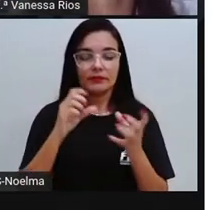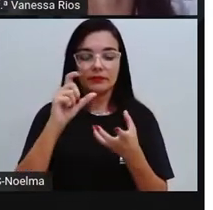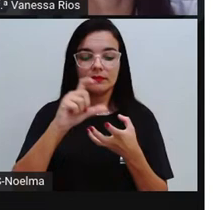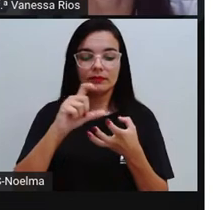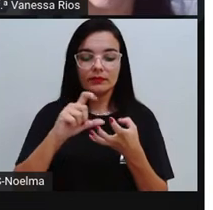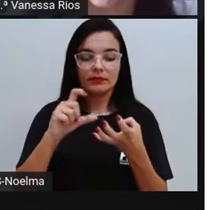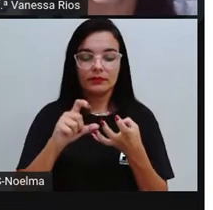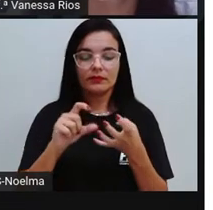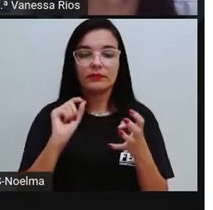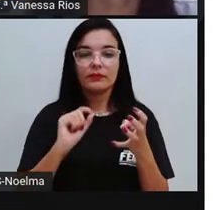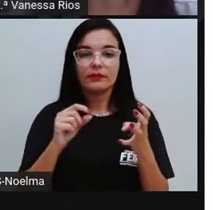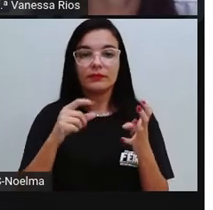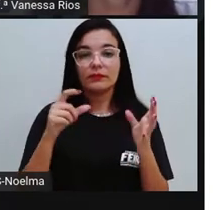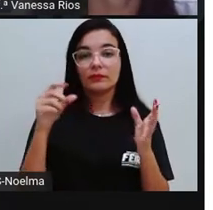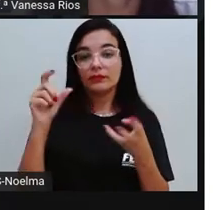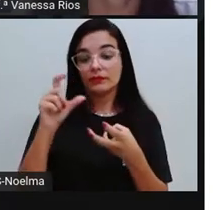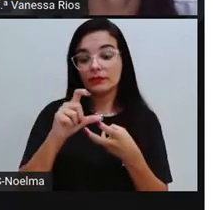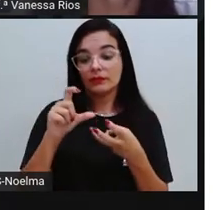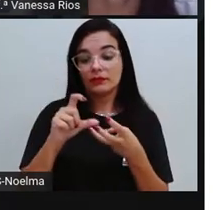a última.